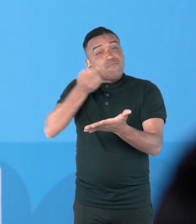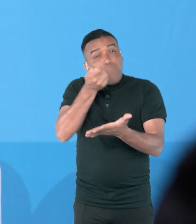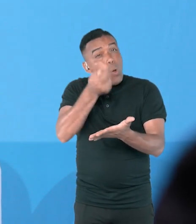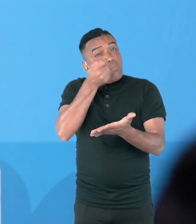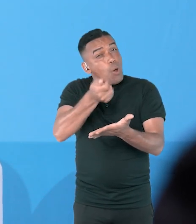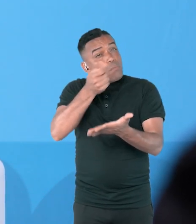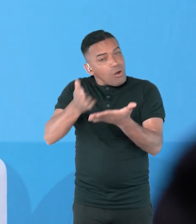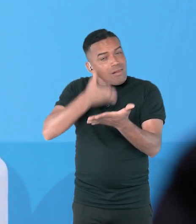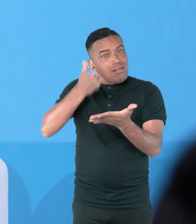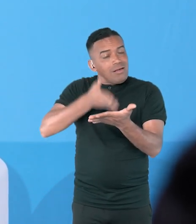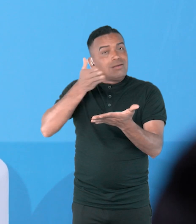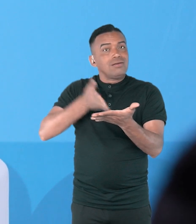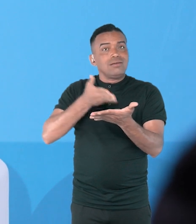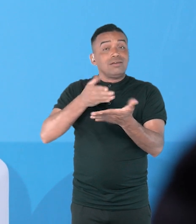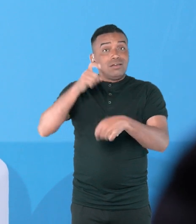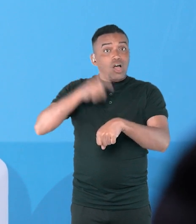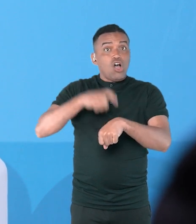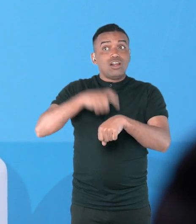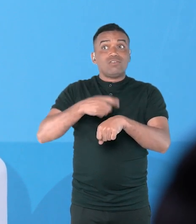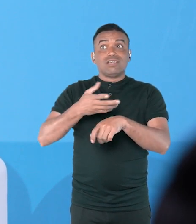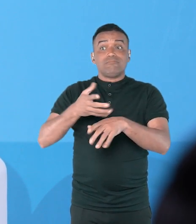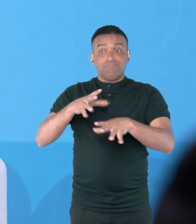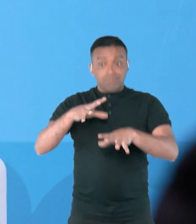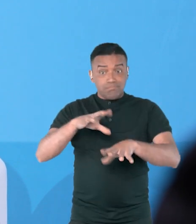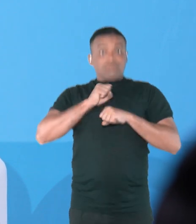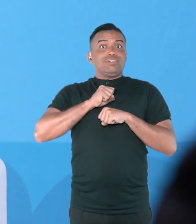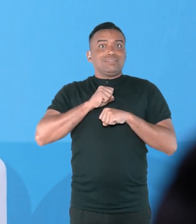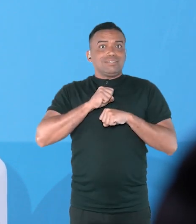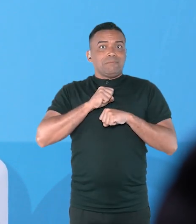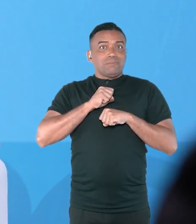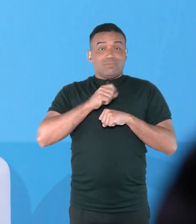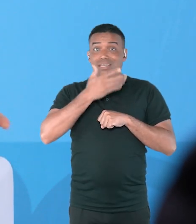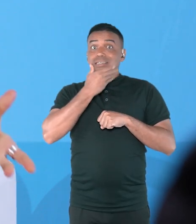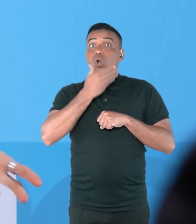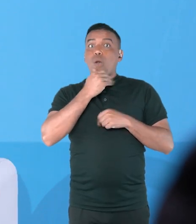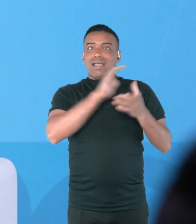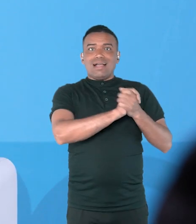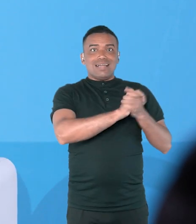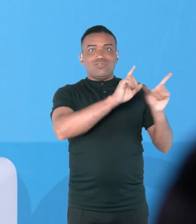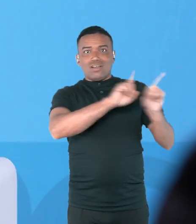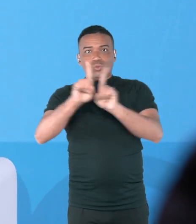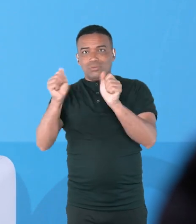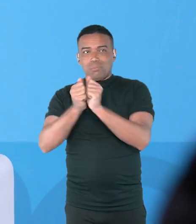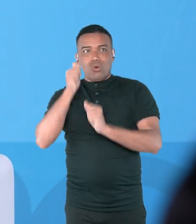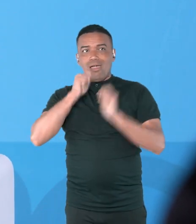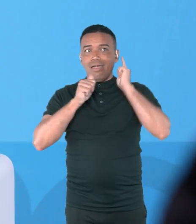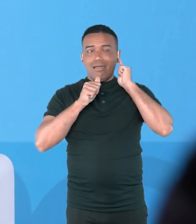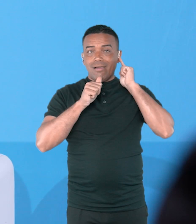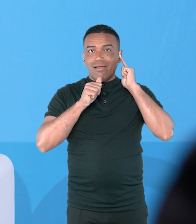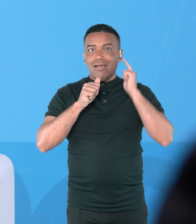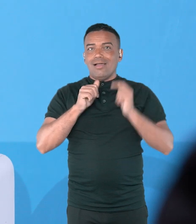insiste. Insiste um pouquinho, porque quando você é pego pelo gancho, que nem o marido arrastado, que você faz assim,